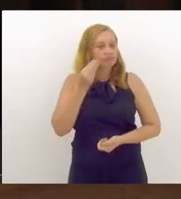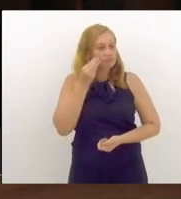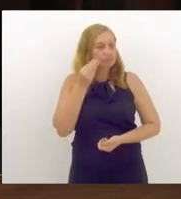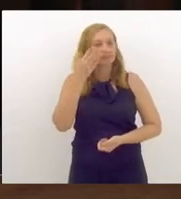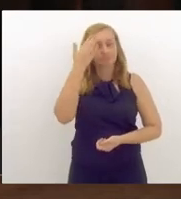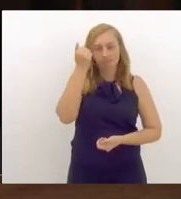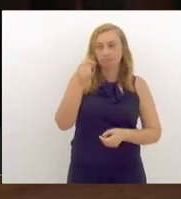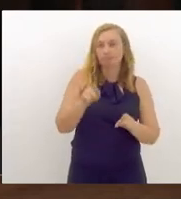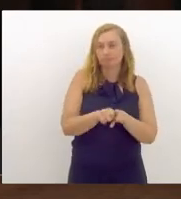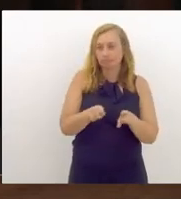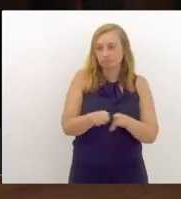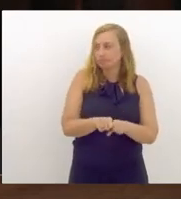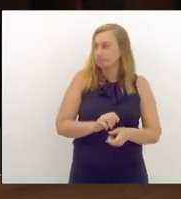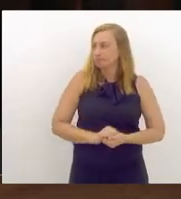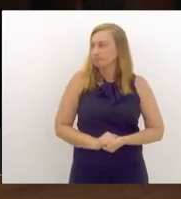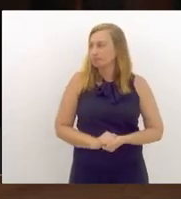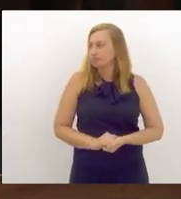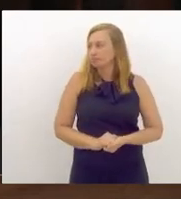também